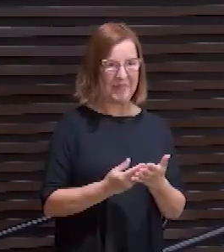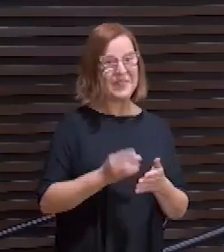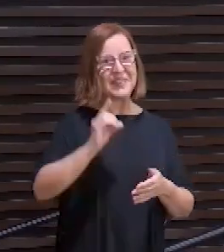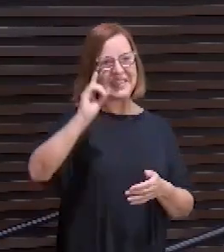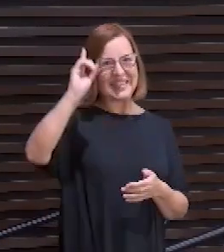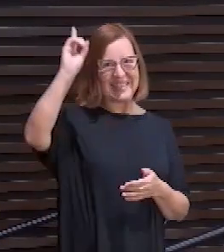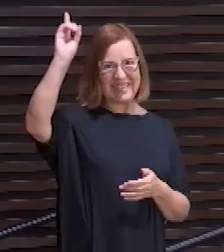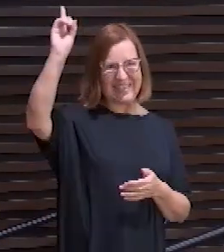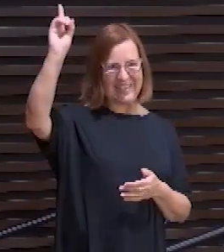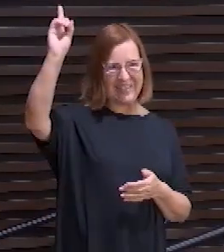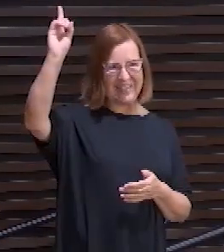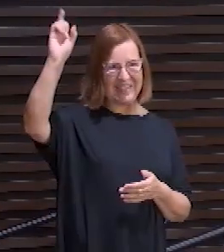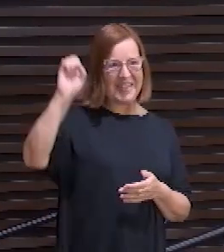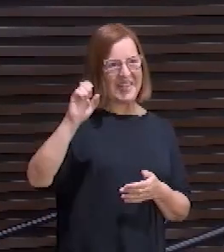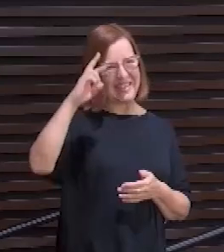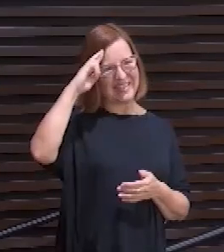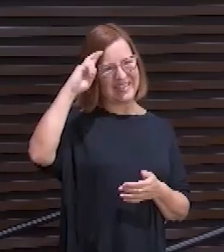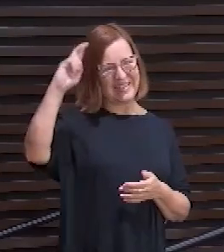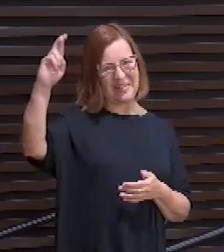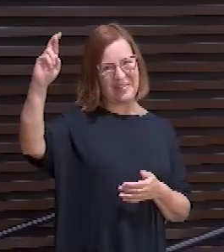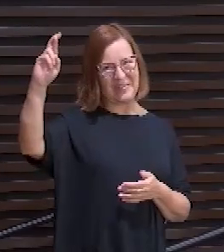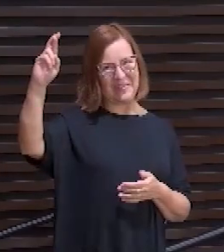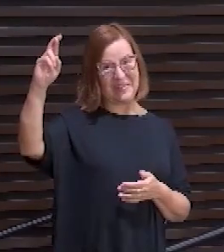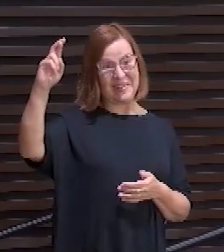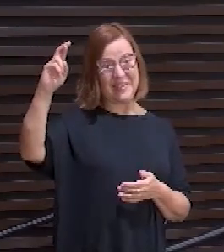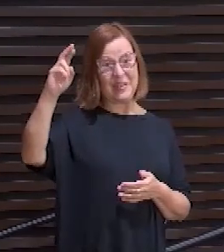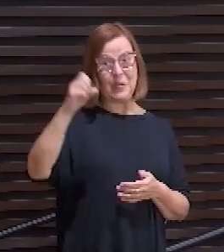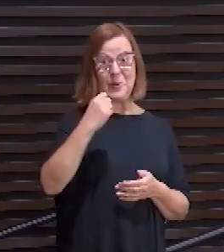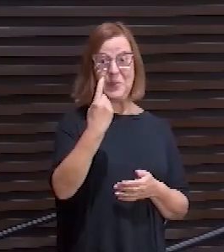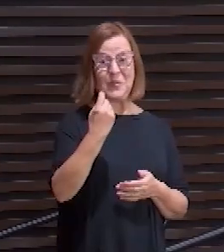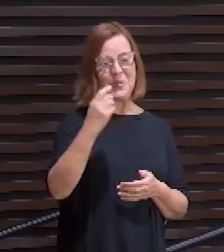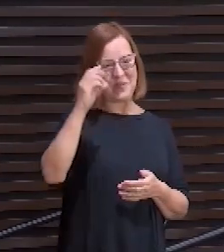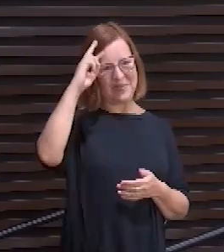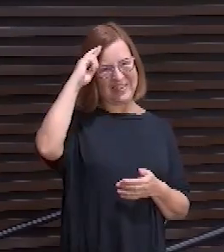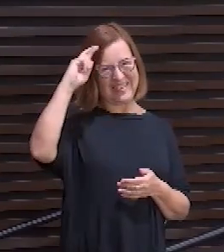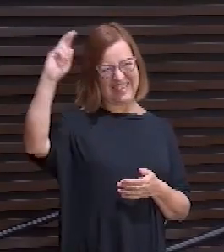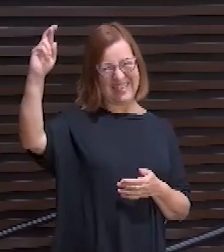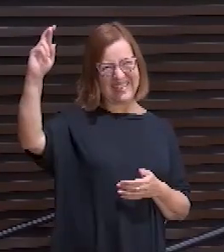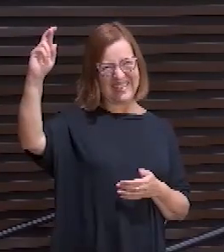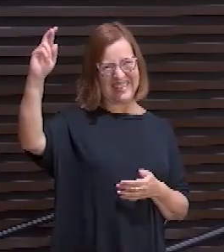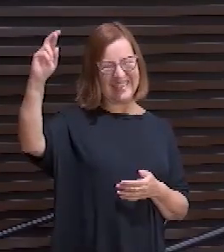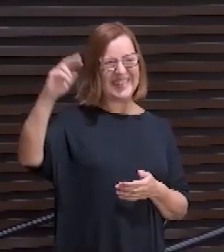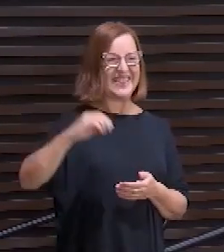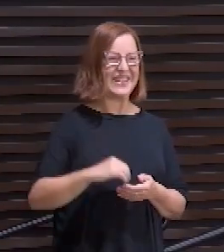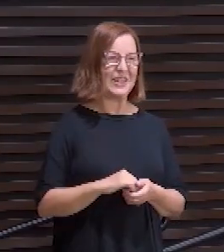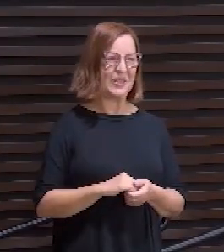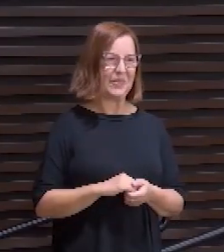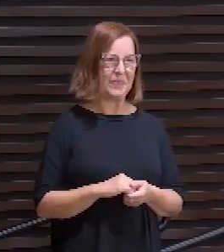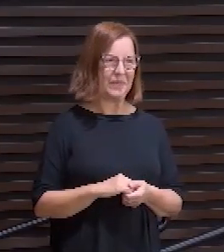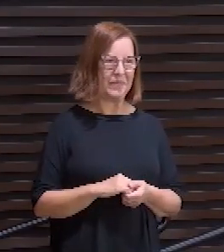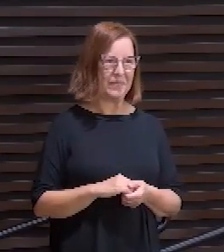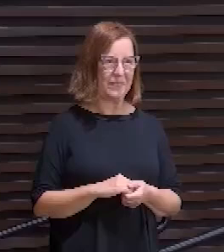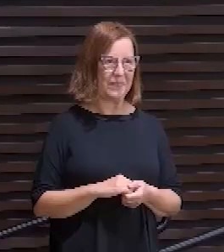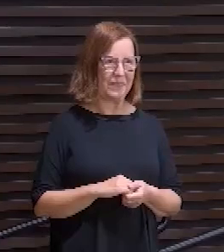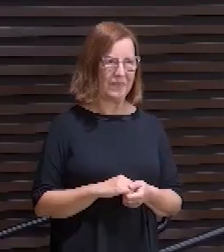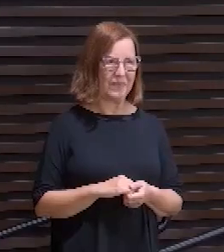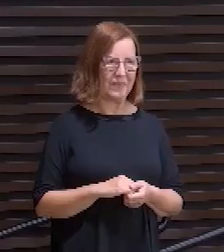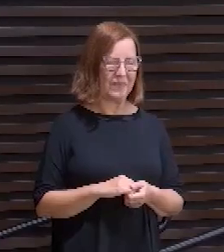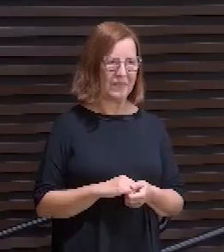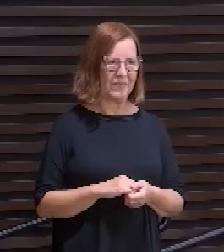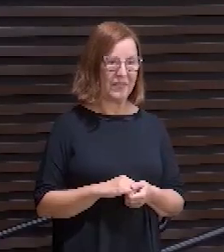Deus é Senhor, é o Senhor da história. E que há